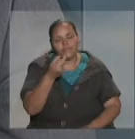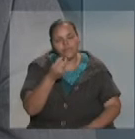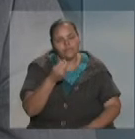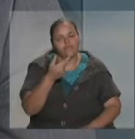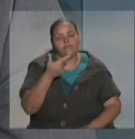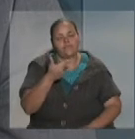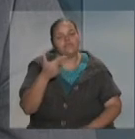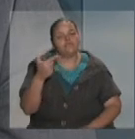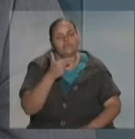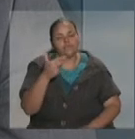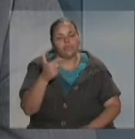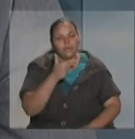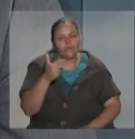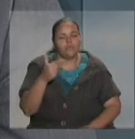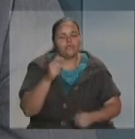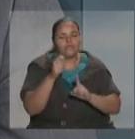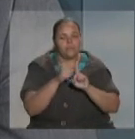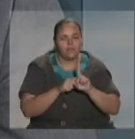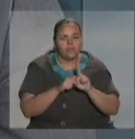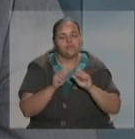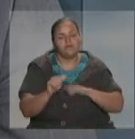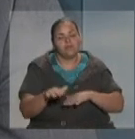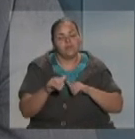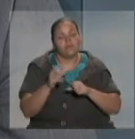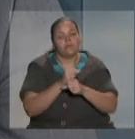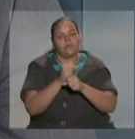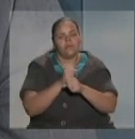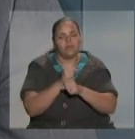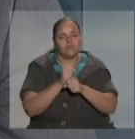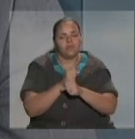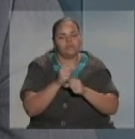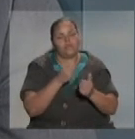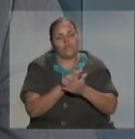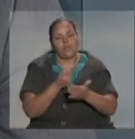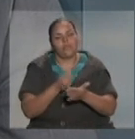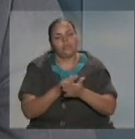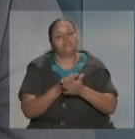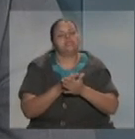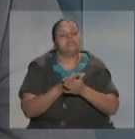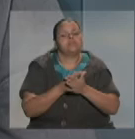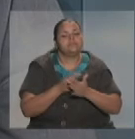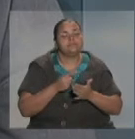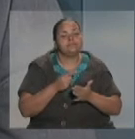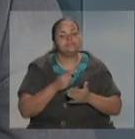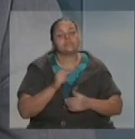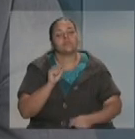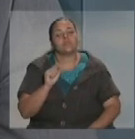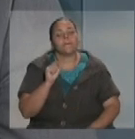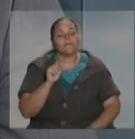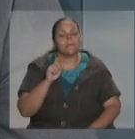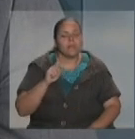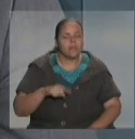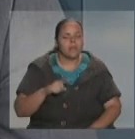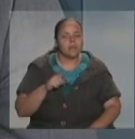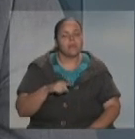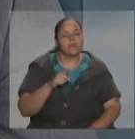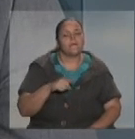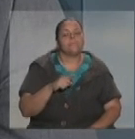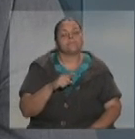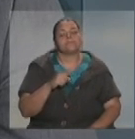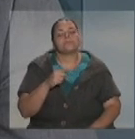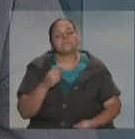de setembro desse ano. E nos 2 primeiros dias nós tratamos, por exemplo, de compras compartilhadas, né? Que